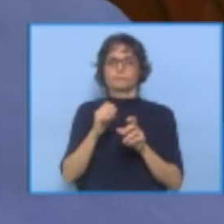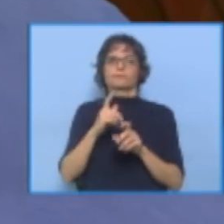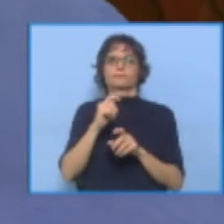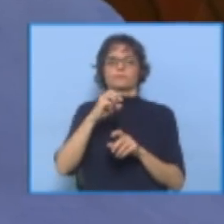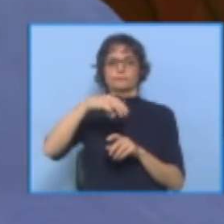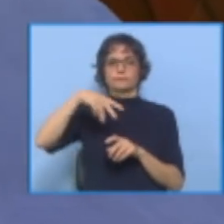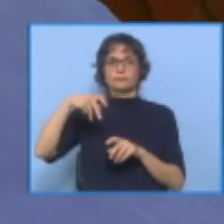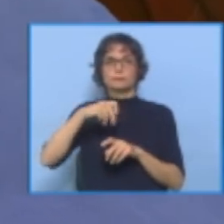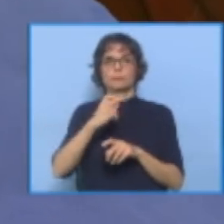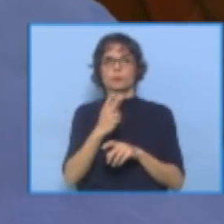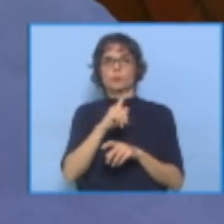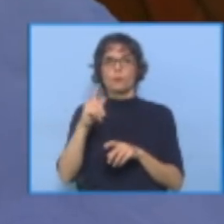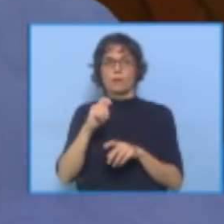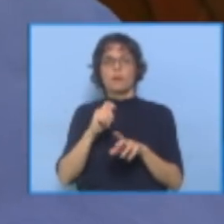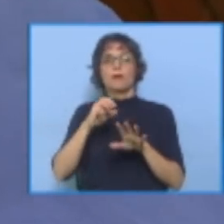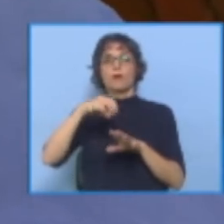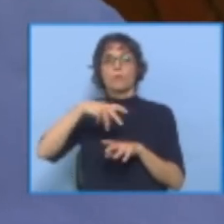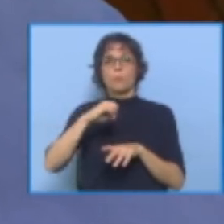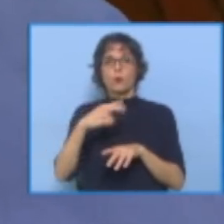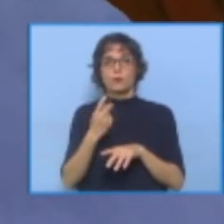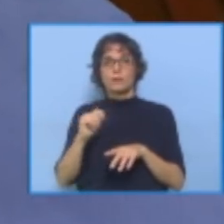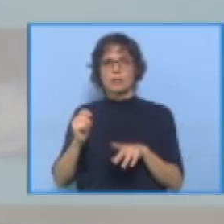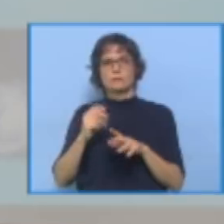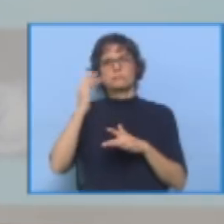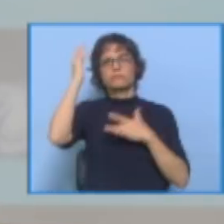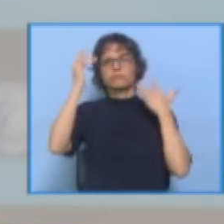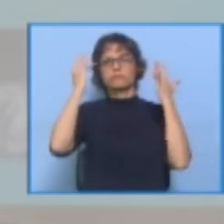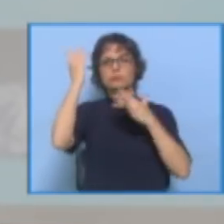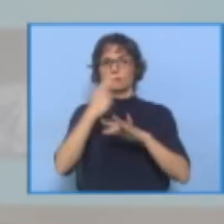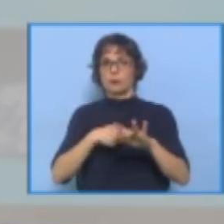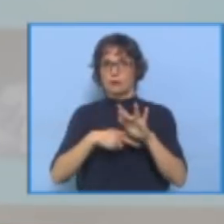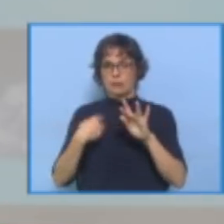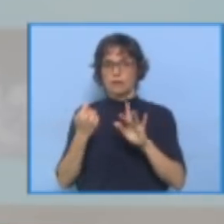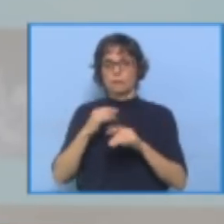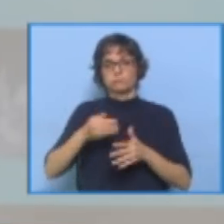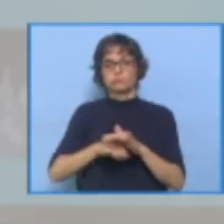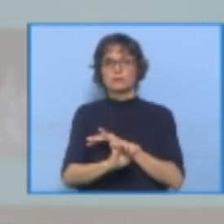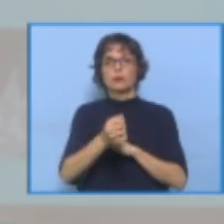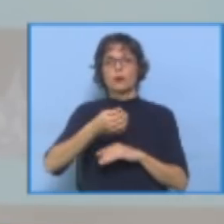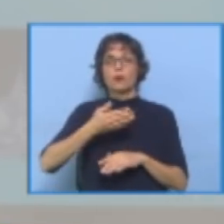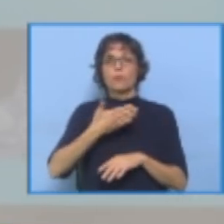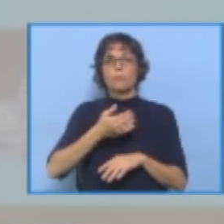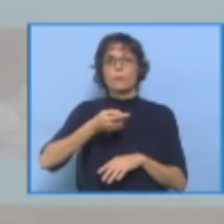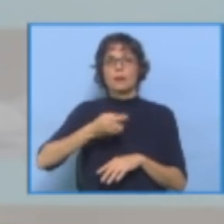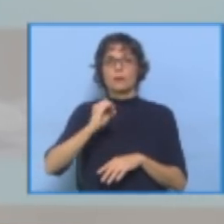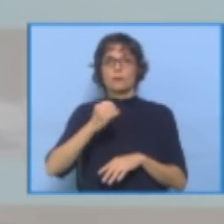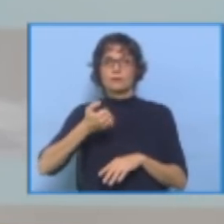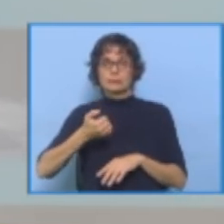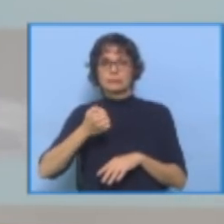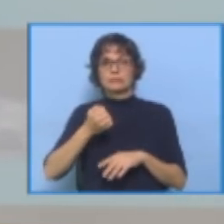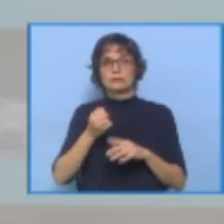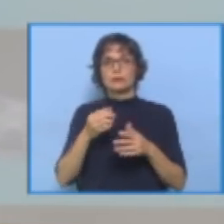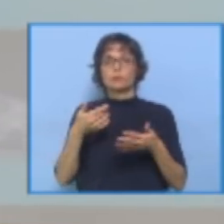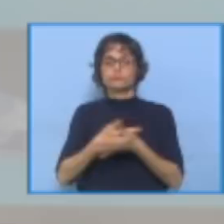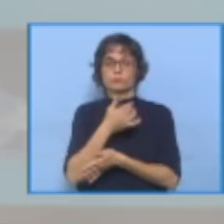um grande pensador cristão na sua época, no início do século XX, nasceu em 1905 e depois morreu relativamente novo, aos 45